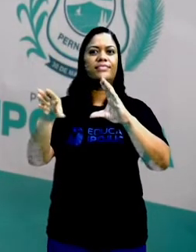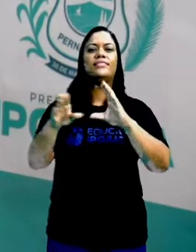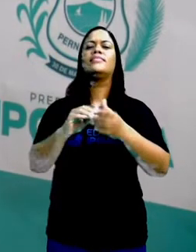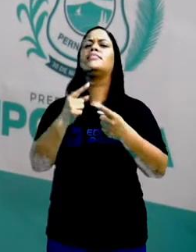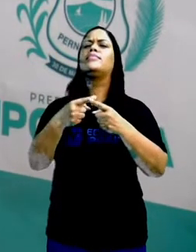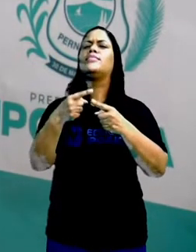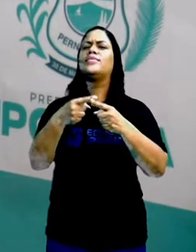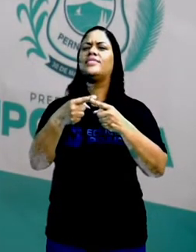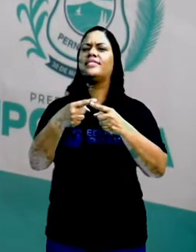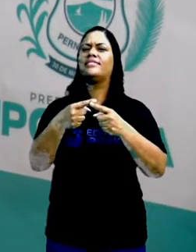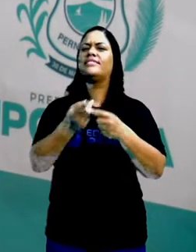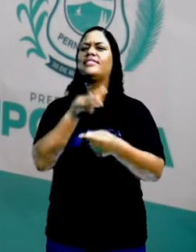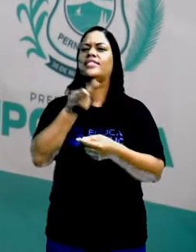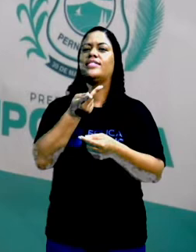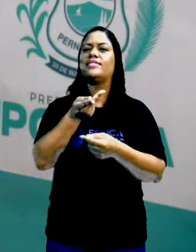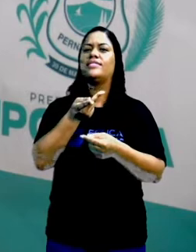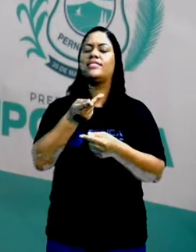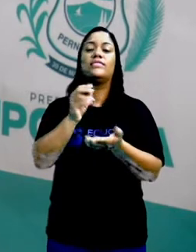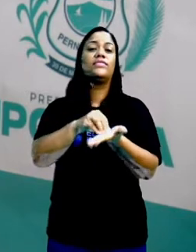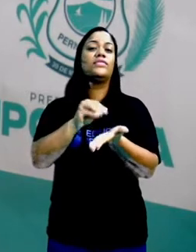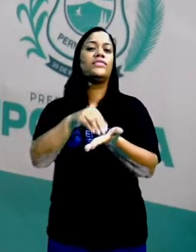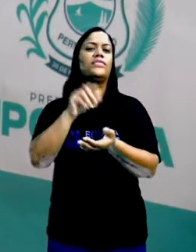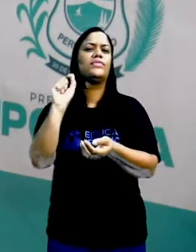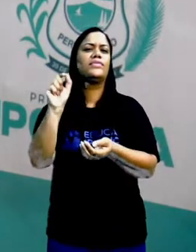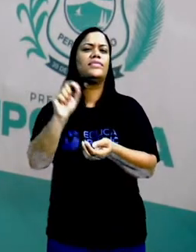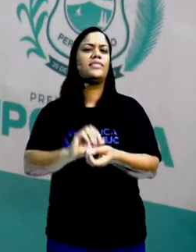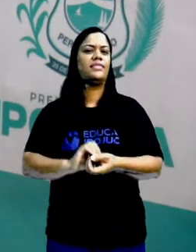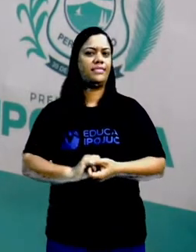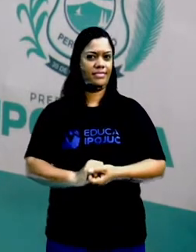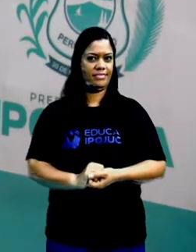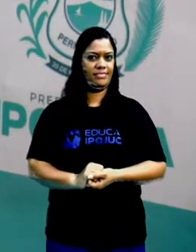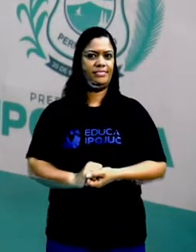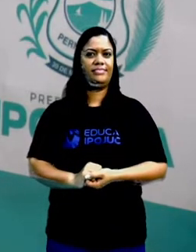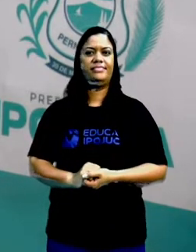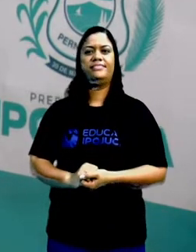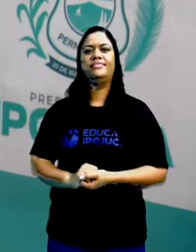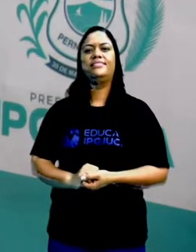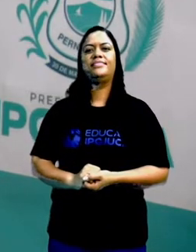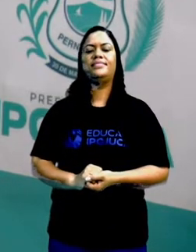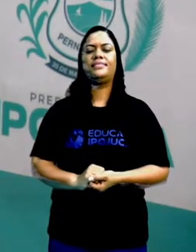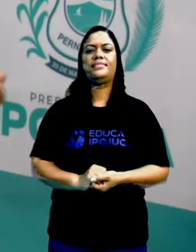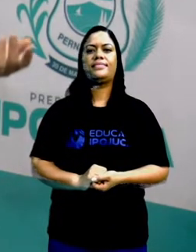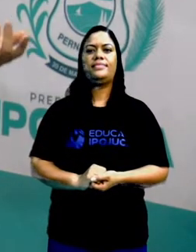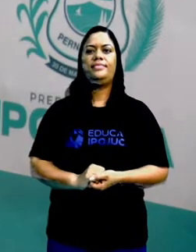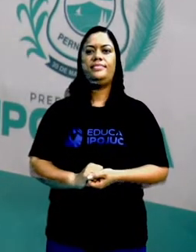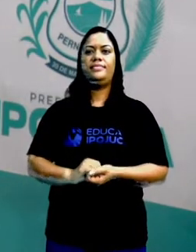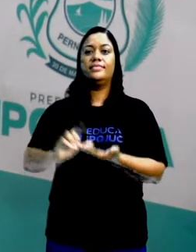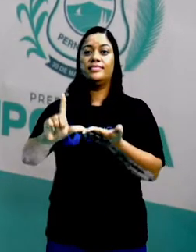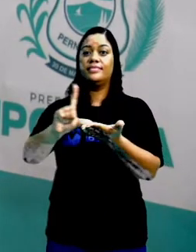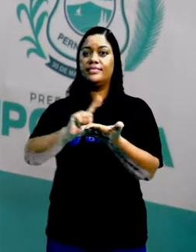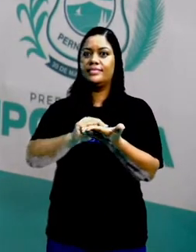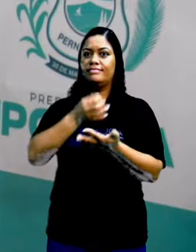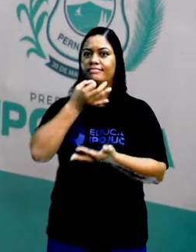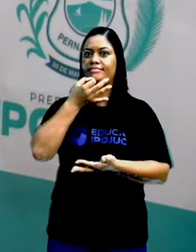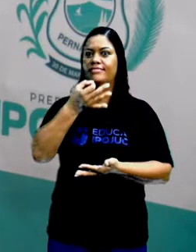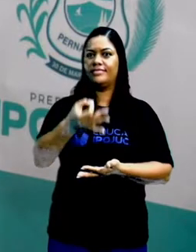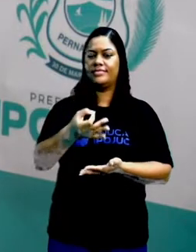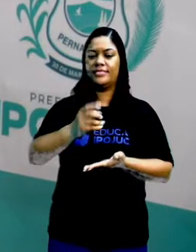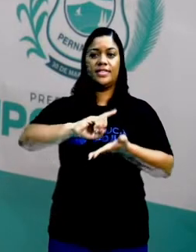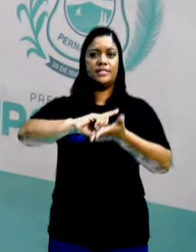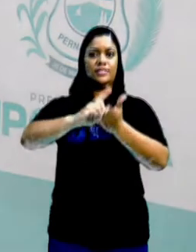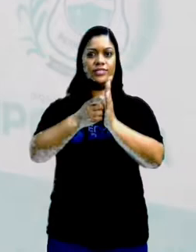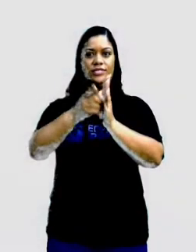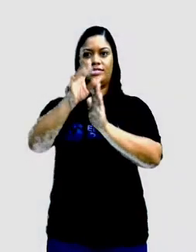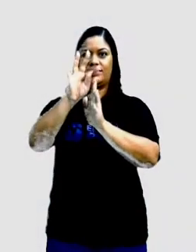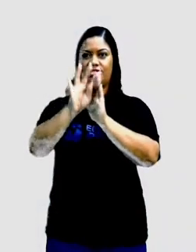porque que ela dizia isso o que que faltou né E aí o artigo de opinião é um